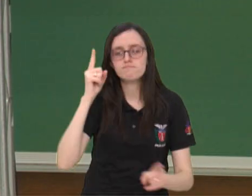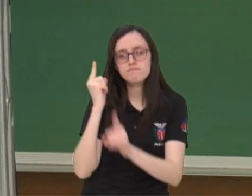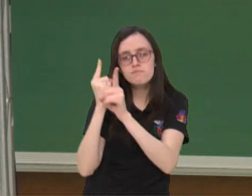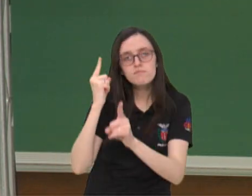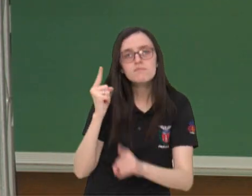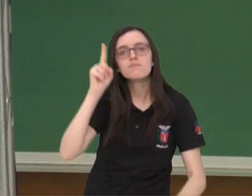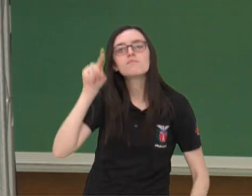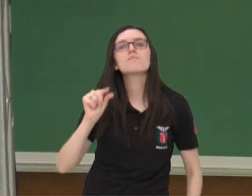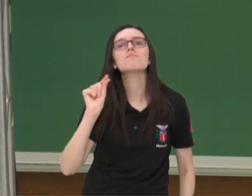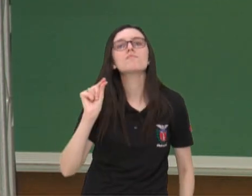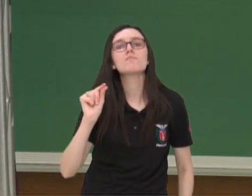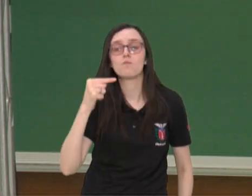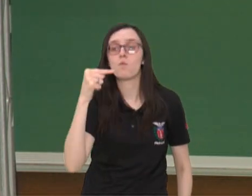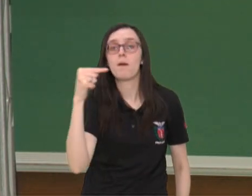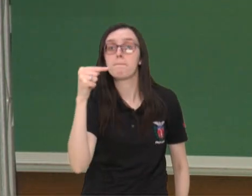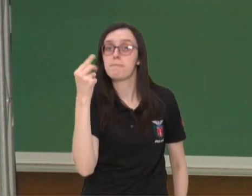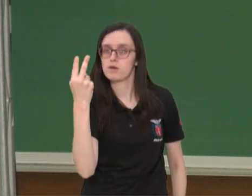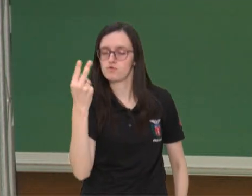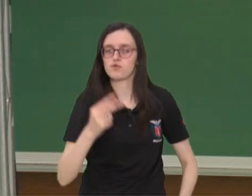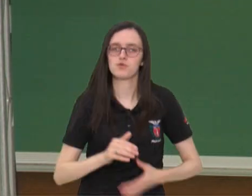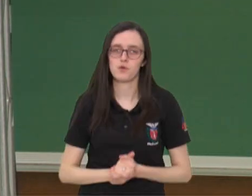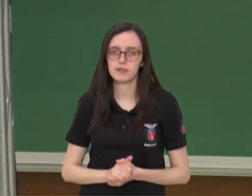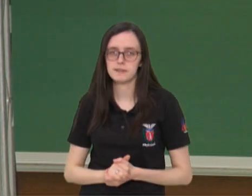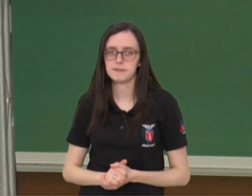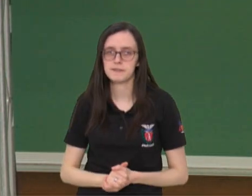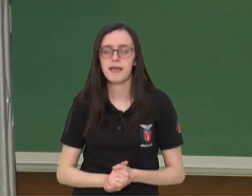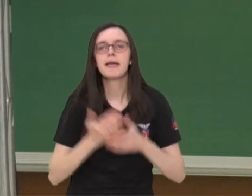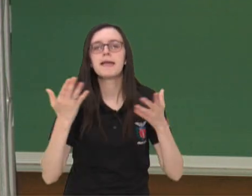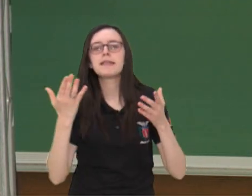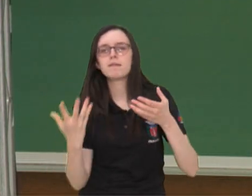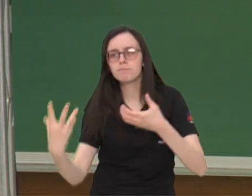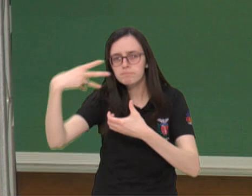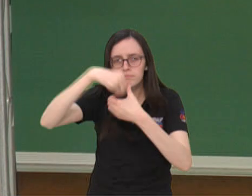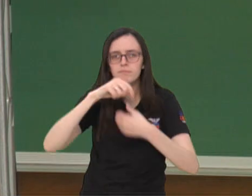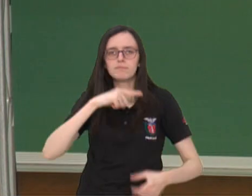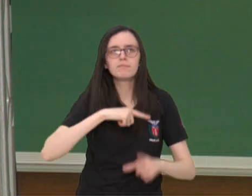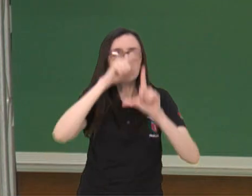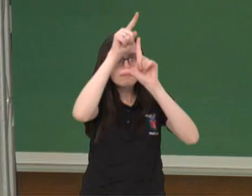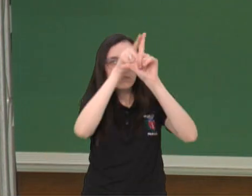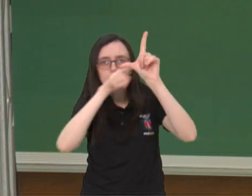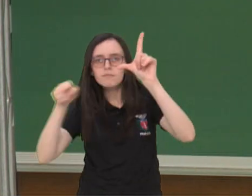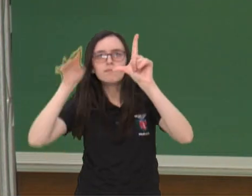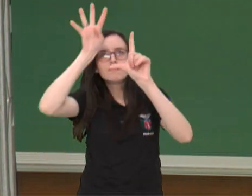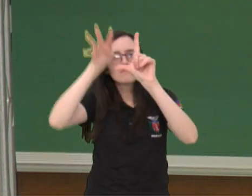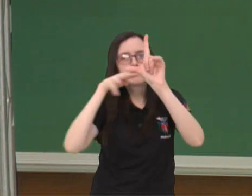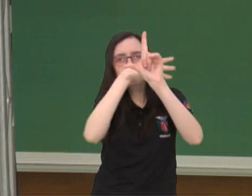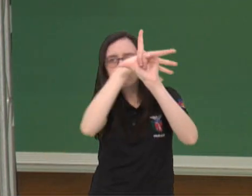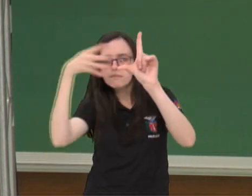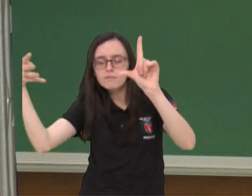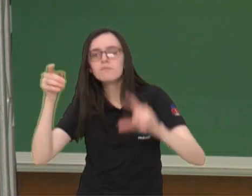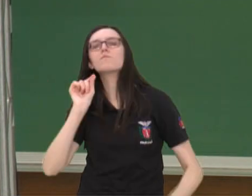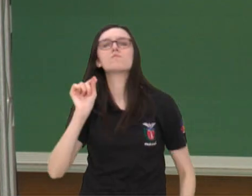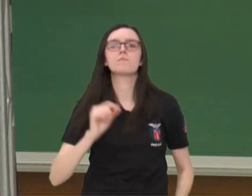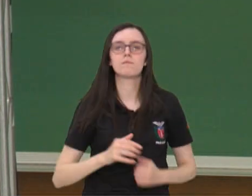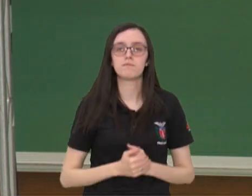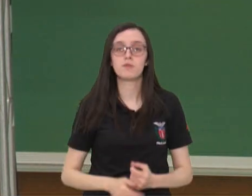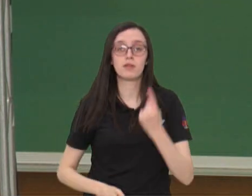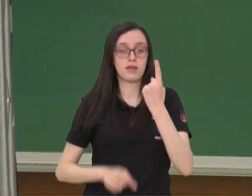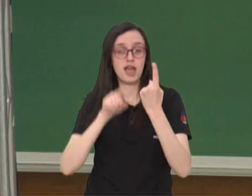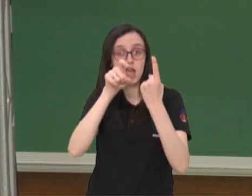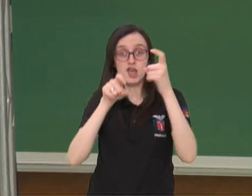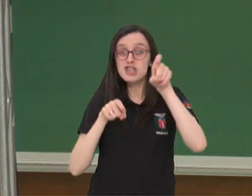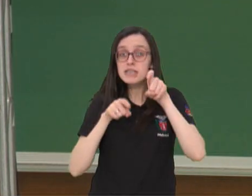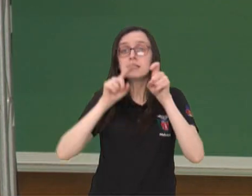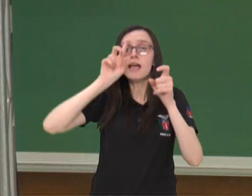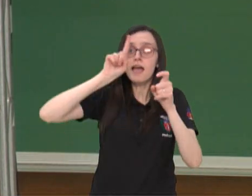de menos 2. Então lá no ponto cartesiano, 1 para x e